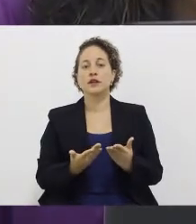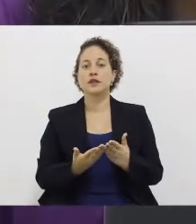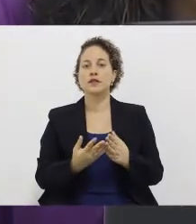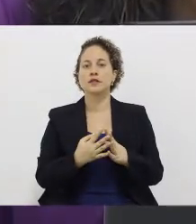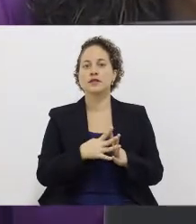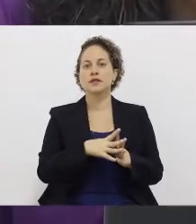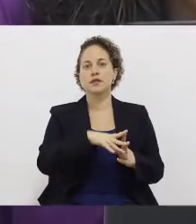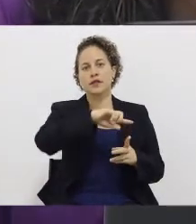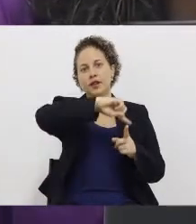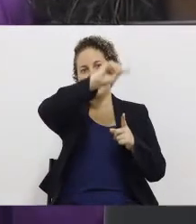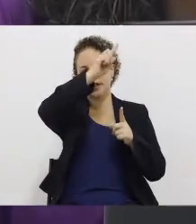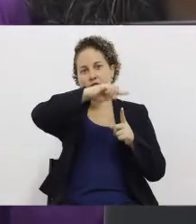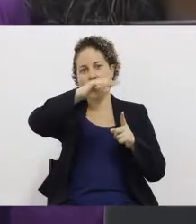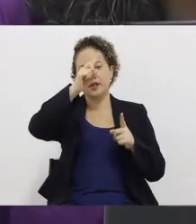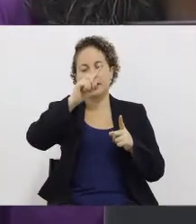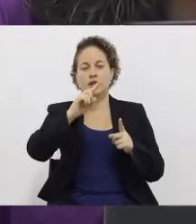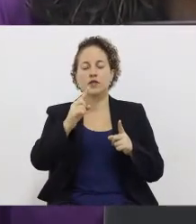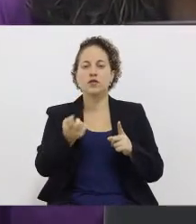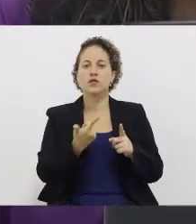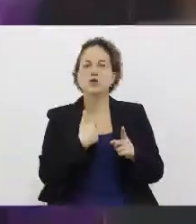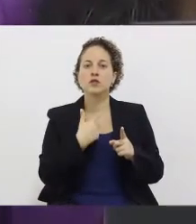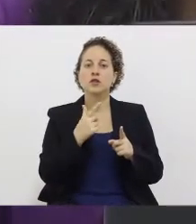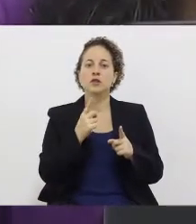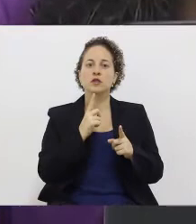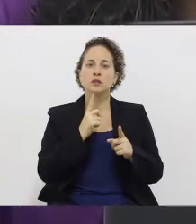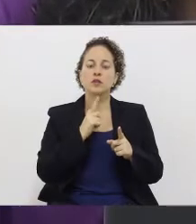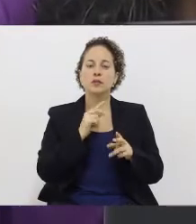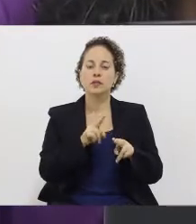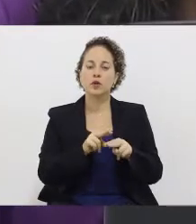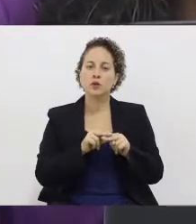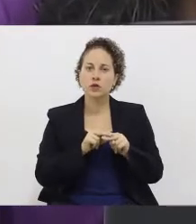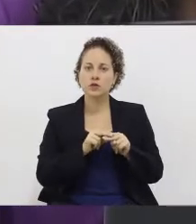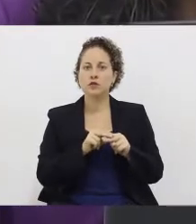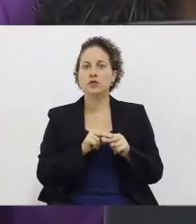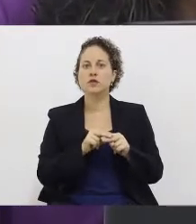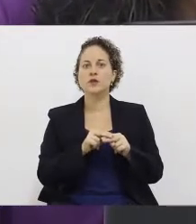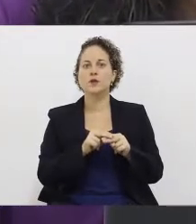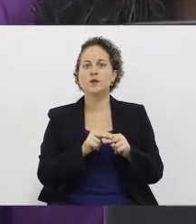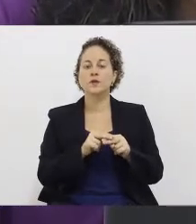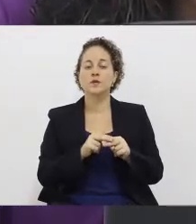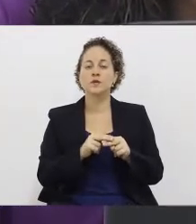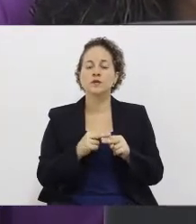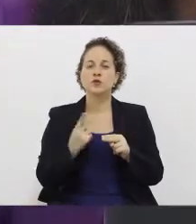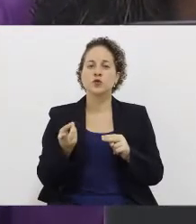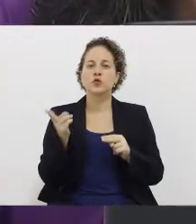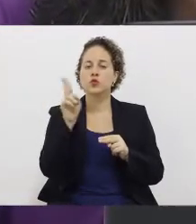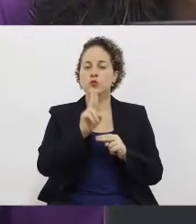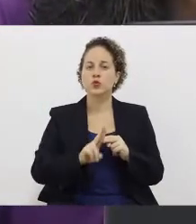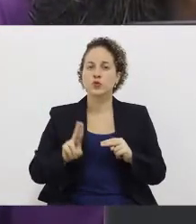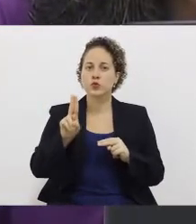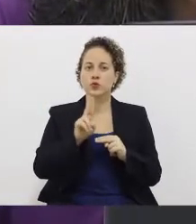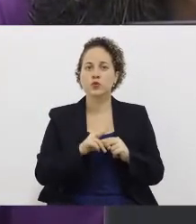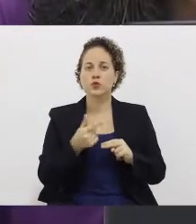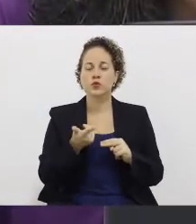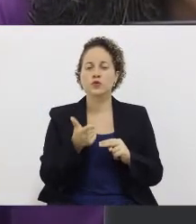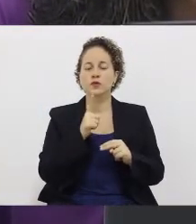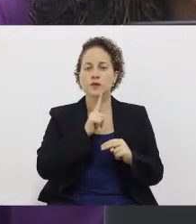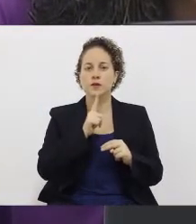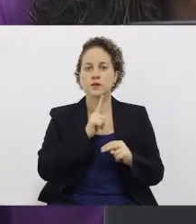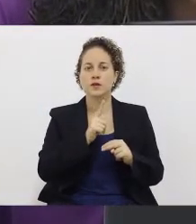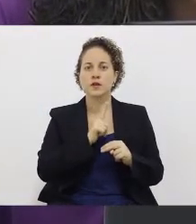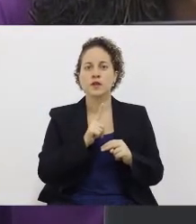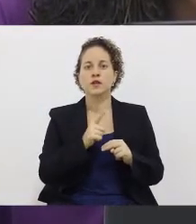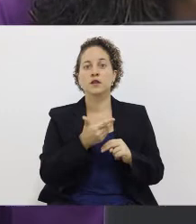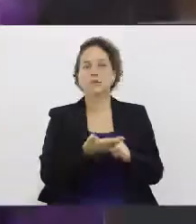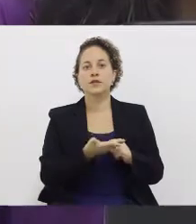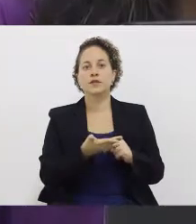dente de serra. Pelo formato dele, ele é chamado assim. Então, nós temos aqui o consumo acontecendo, tá vendo aqui essa